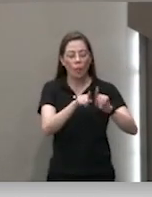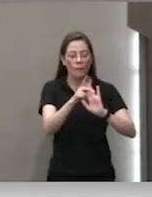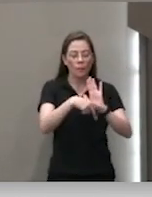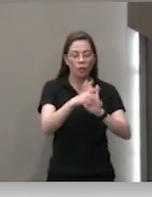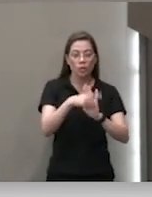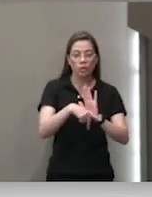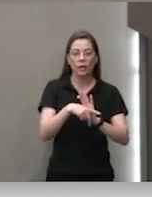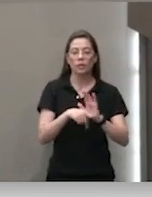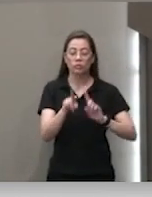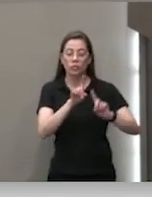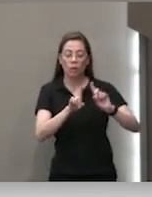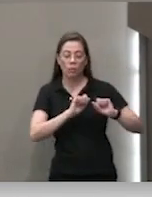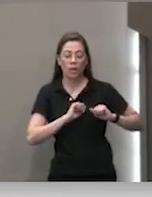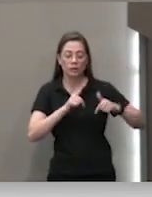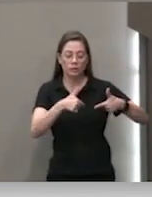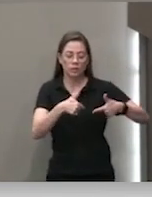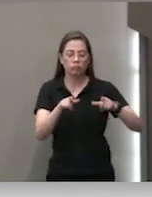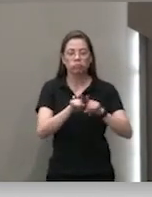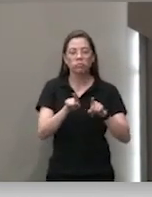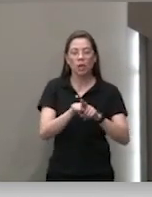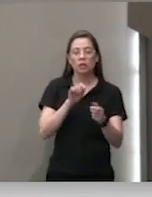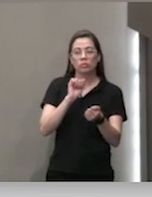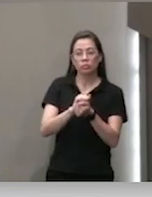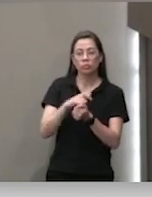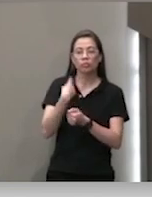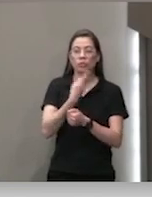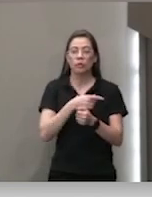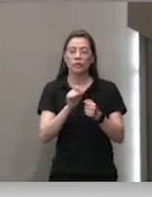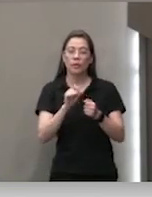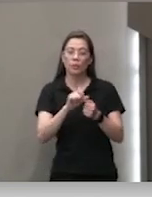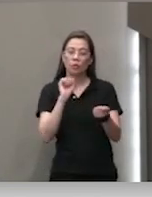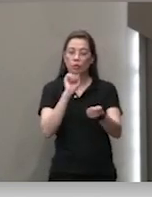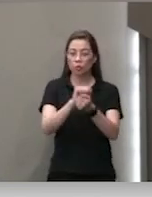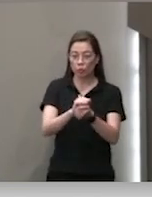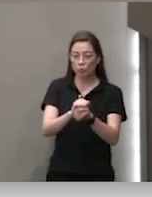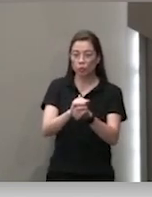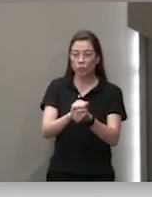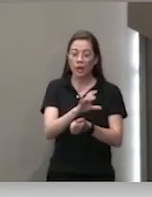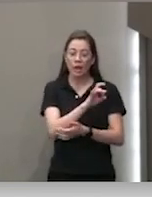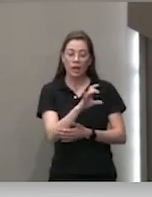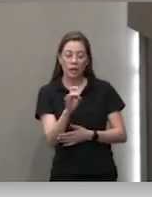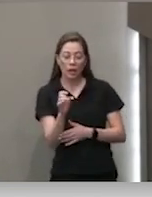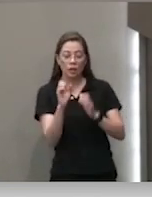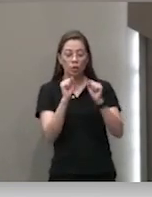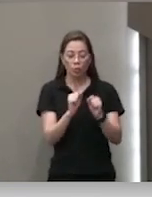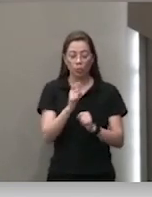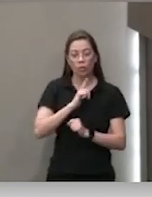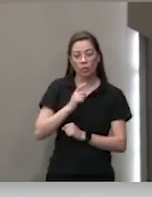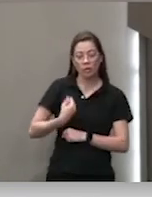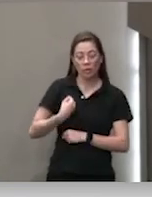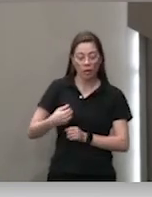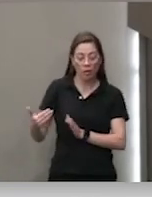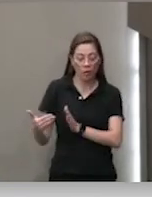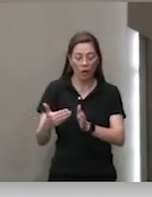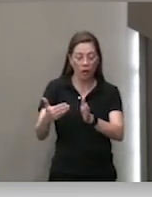projetos, em algumas ações que nós fizemos juntos e que cada um possa seguir o seu